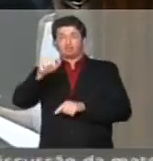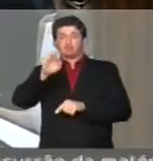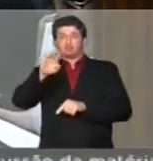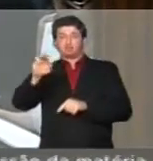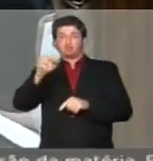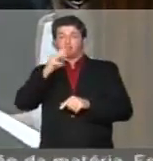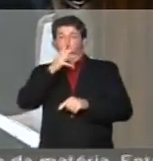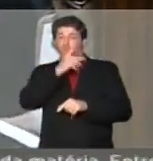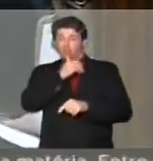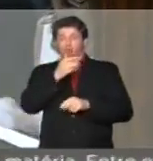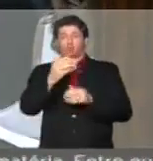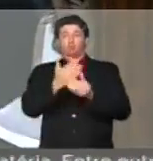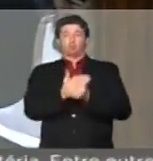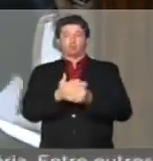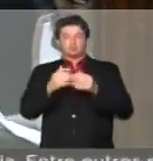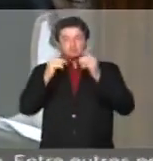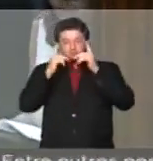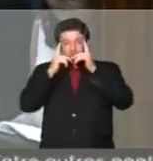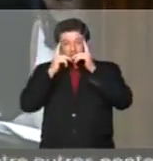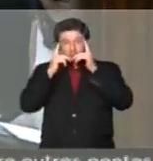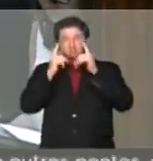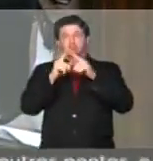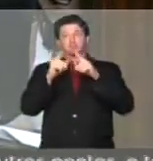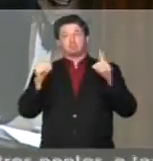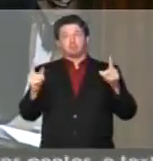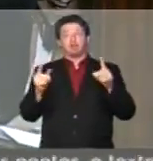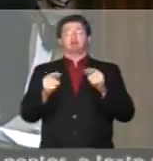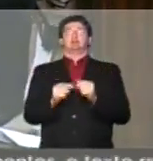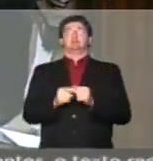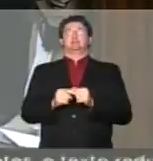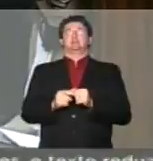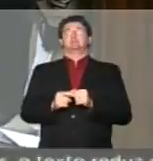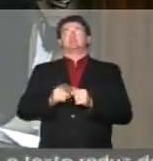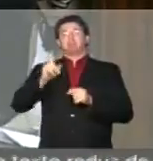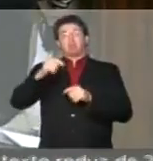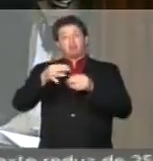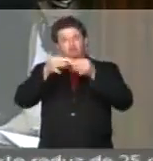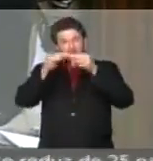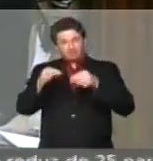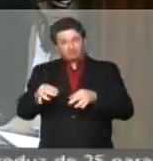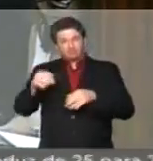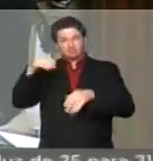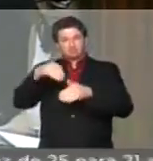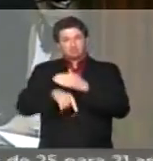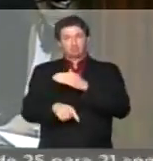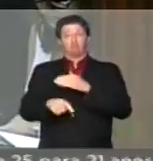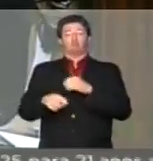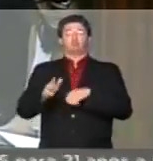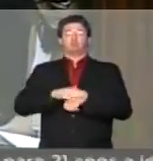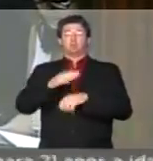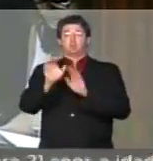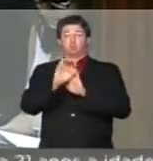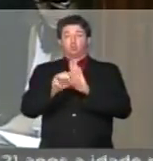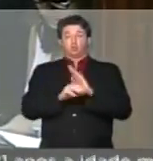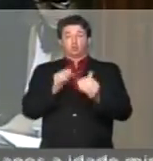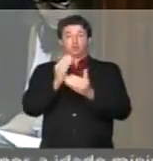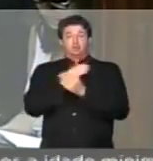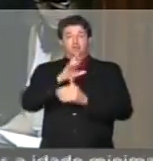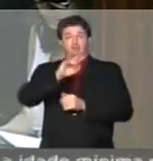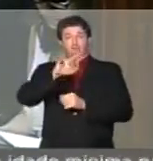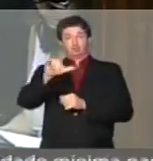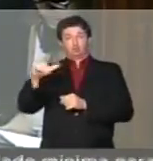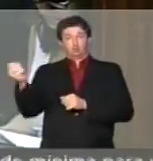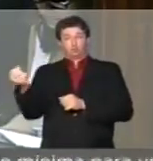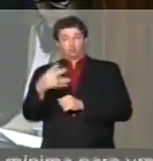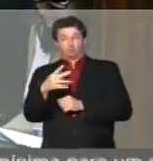a morosidade processual. Contudo, como forma de aperfeiçoamento das inovações trazidas pelo novo Código de Processo Civil,